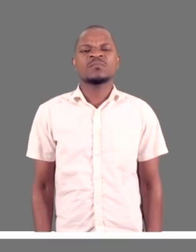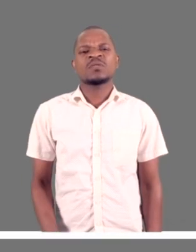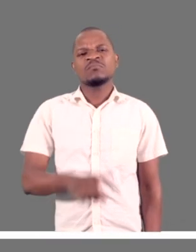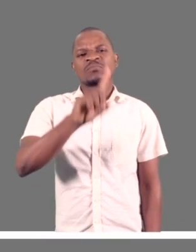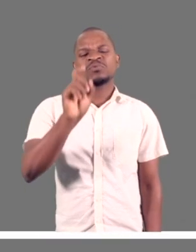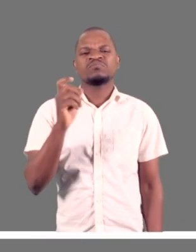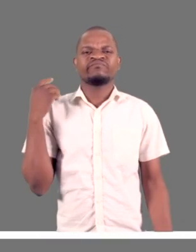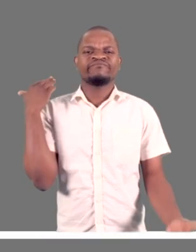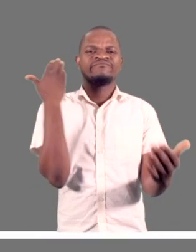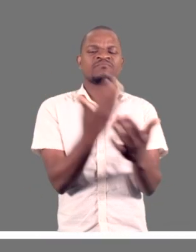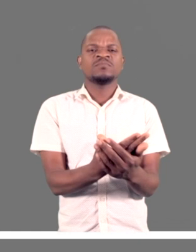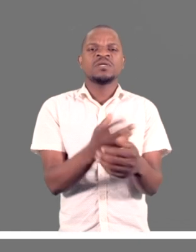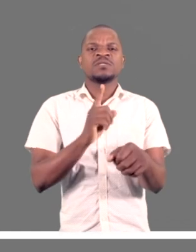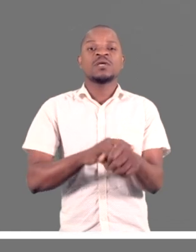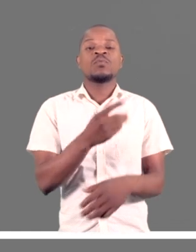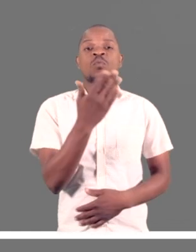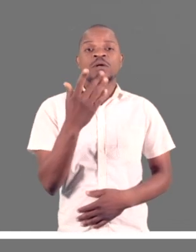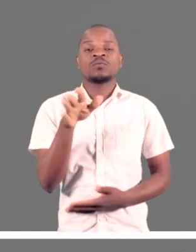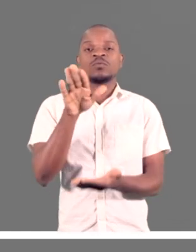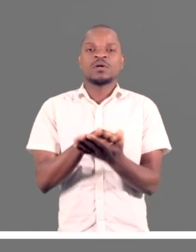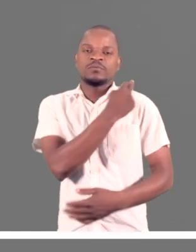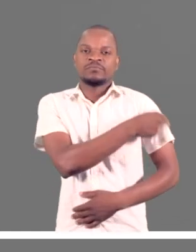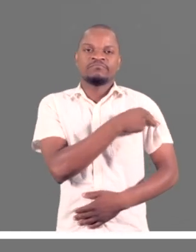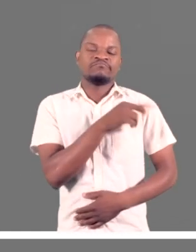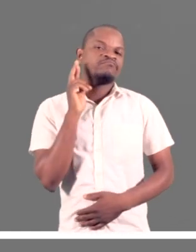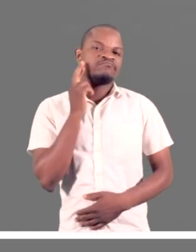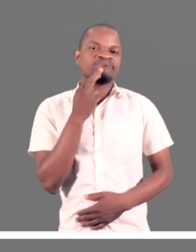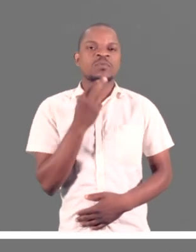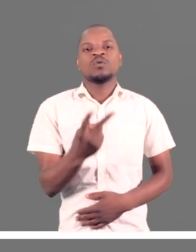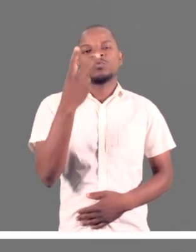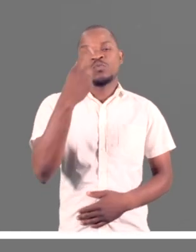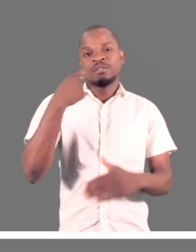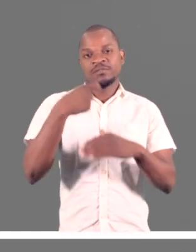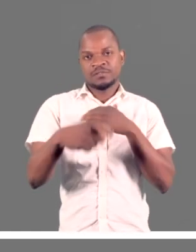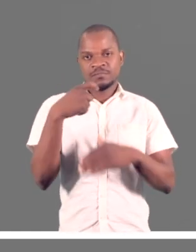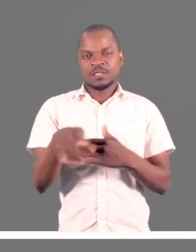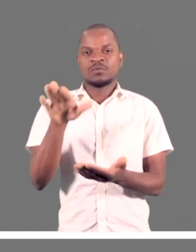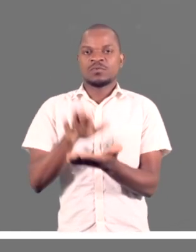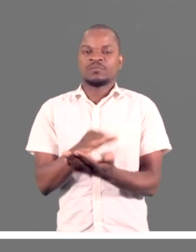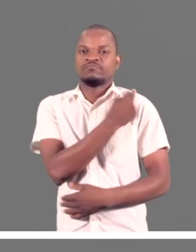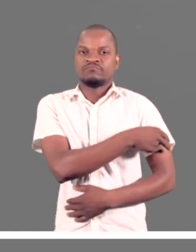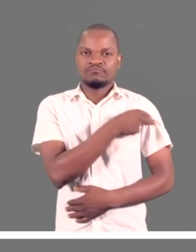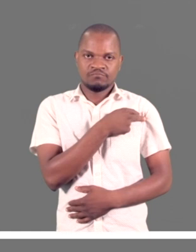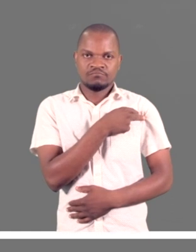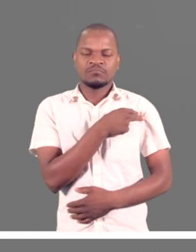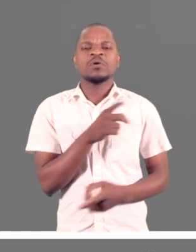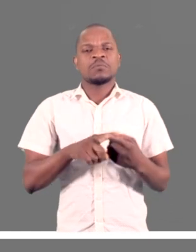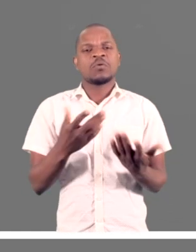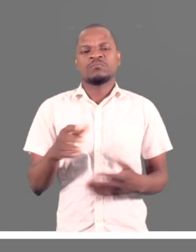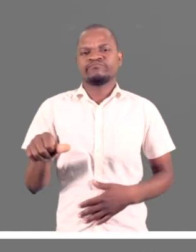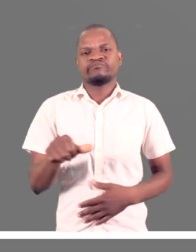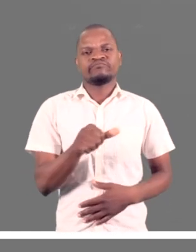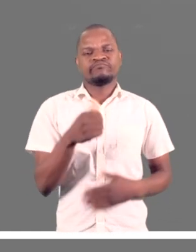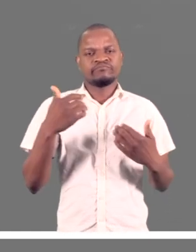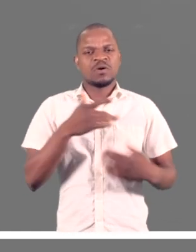quanto tempo está aqui não está lá e já